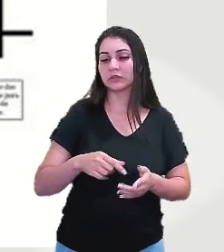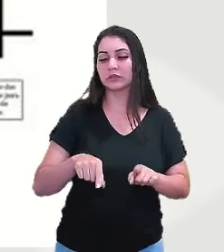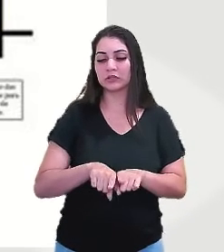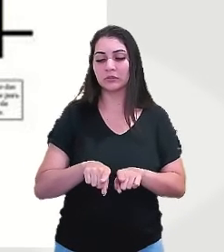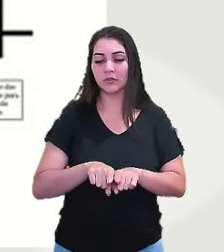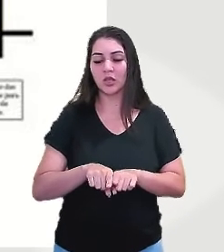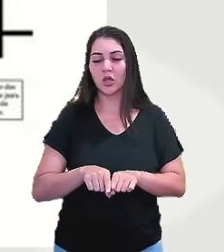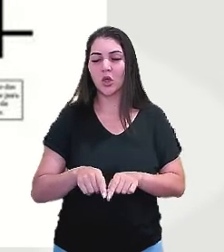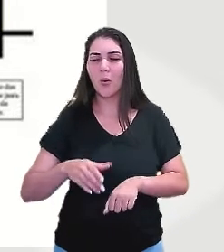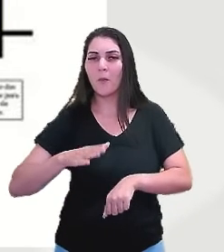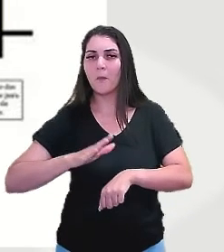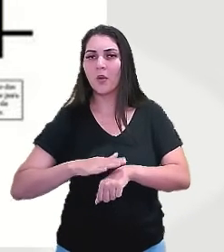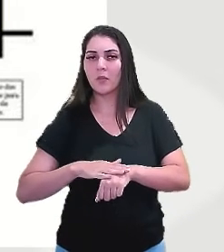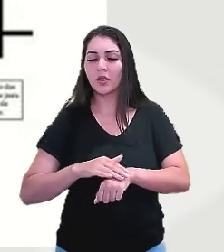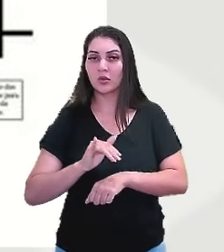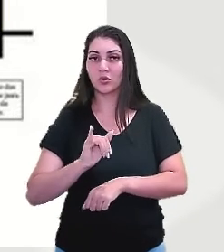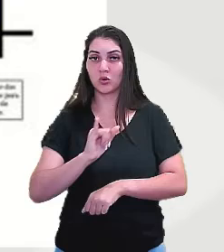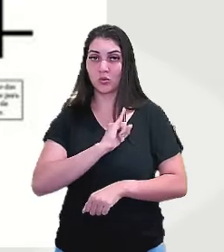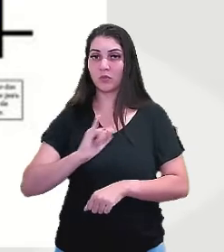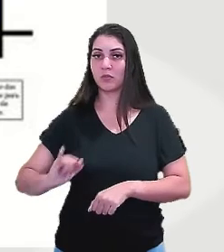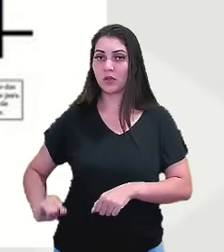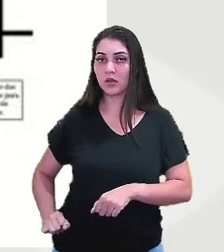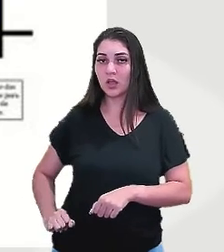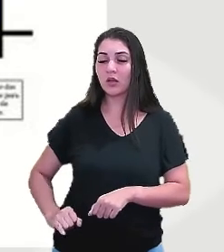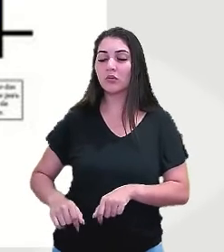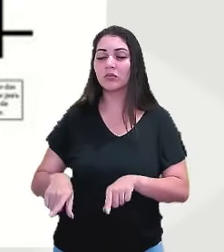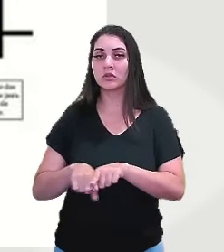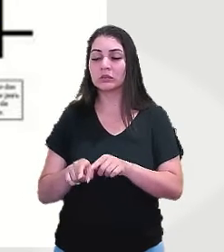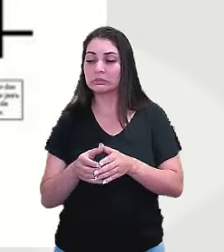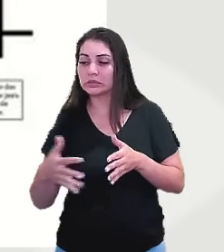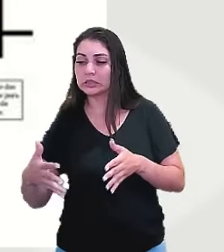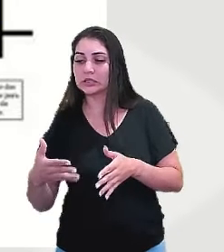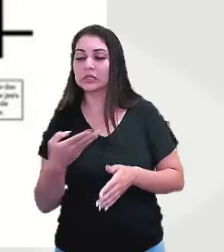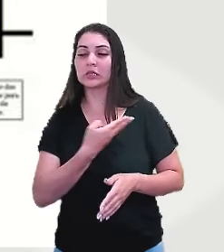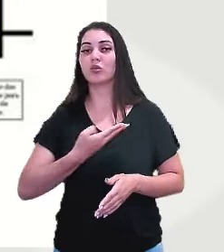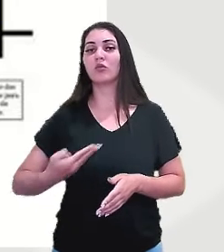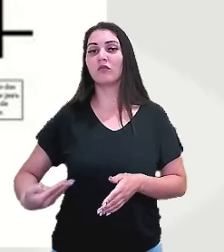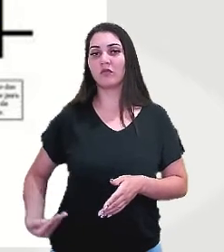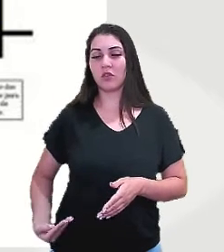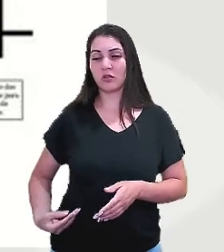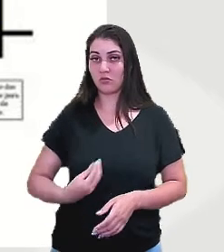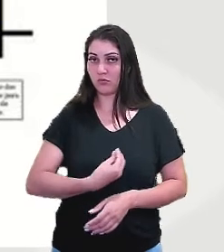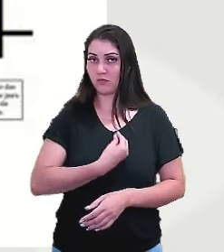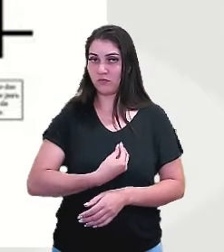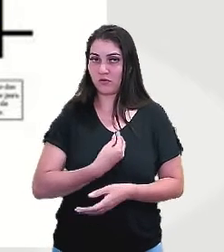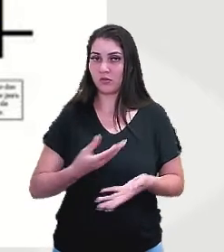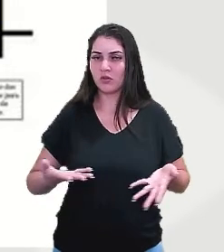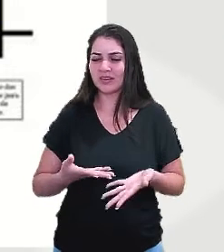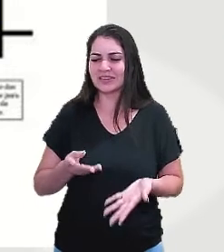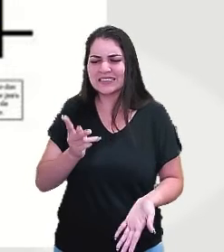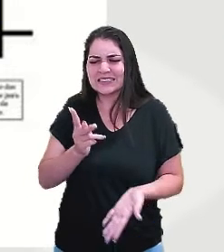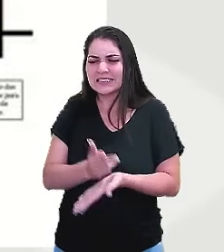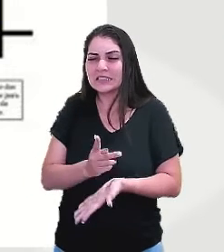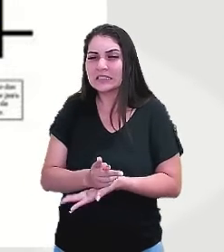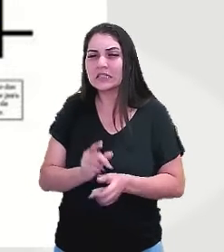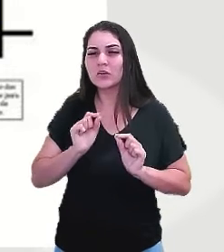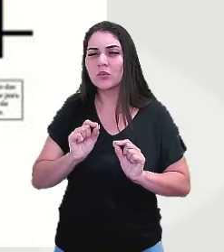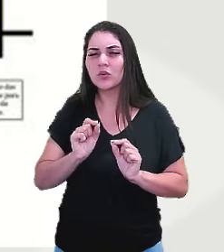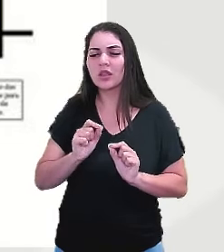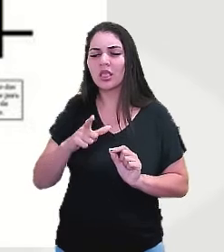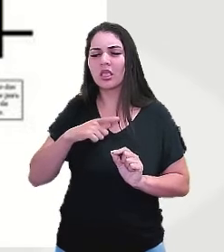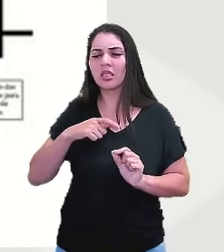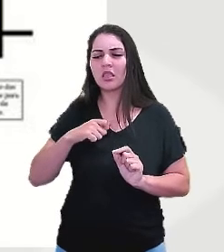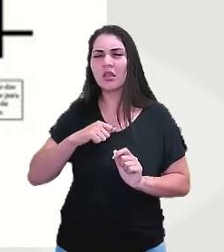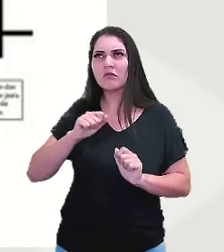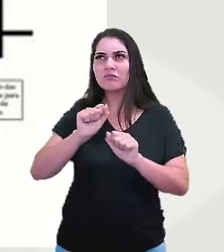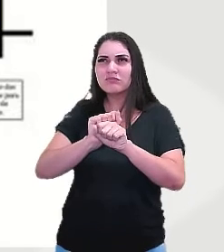imperial e republicano, que é esse que nós estamos vivendo. Então, nem sempre, pessoal, a gente teve noção clara do